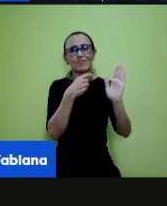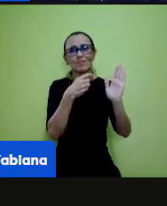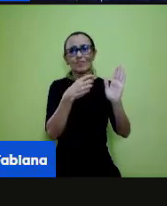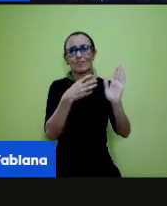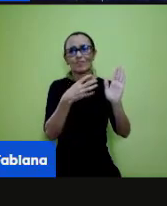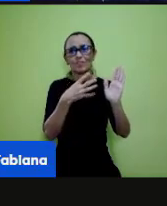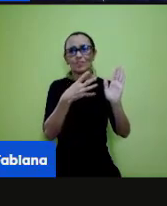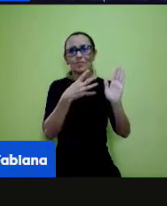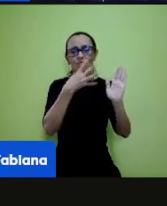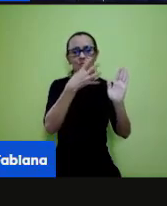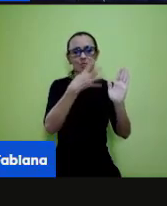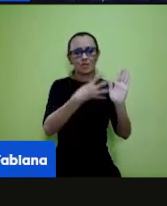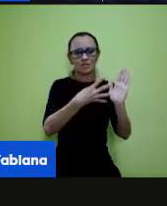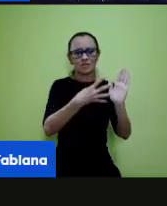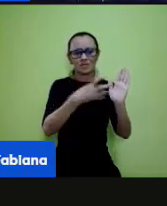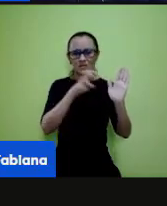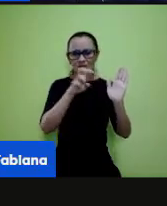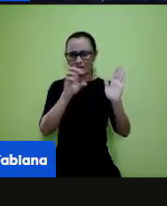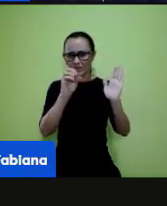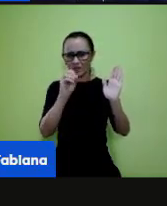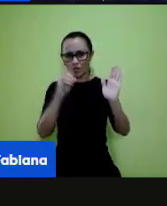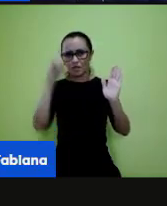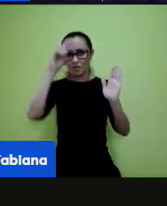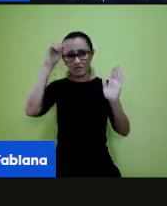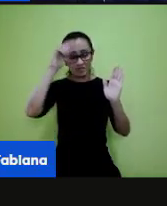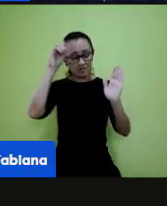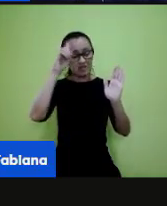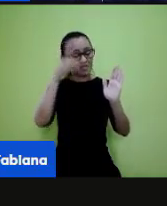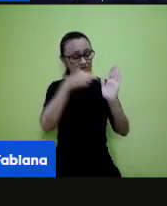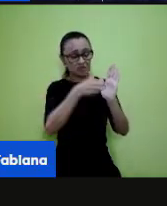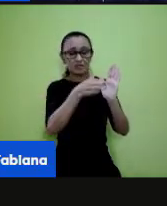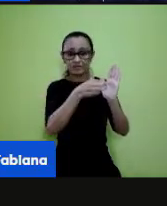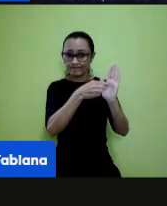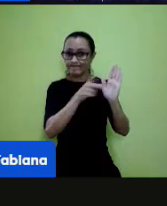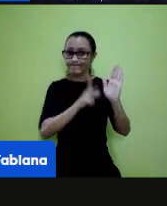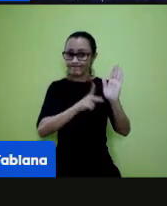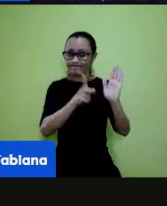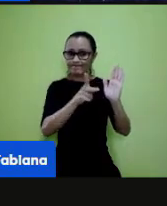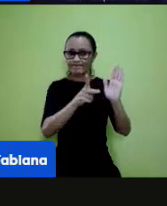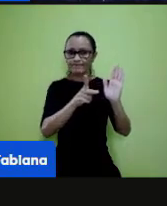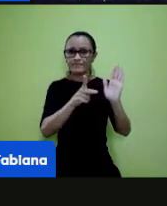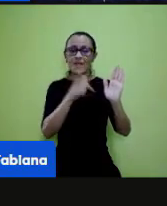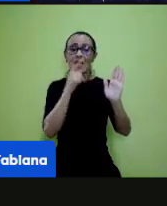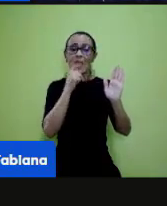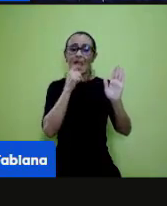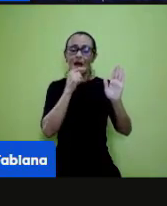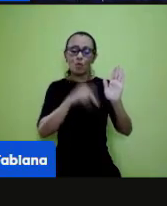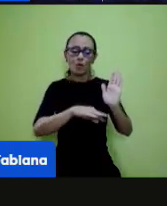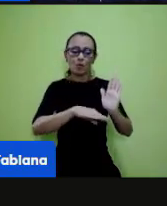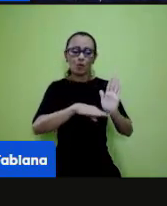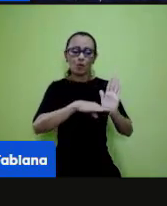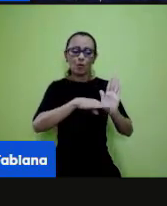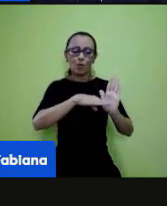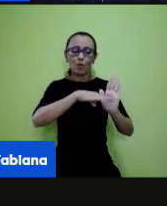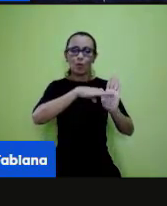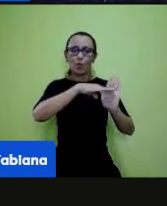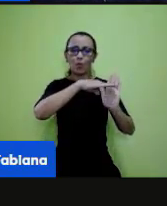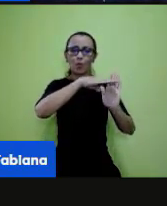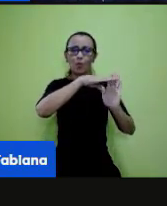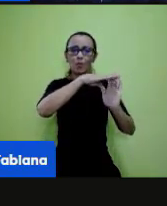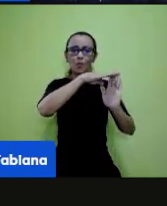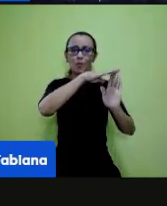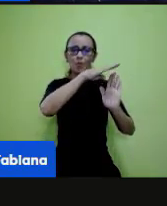450 dias. Ele tendo em contato com a água novamente, 10, 15 minutos, vai ter todo esse ciclo,